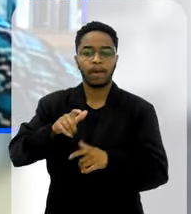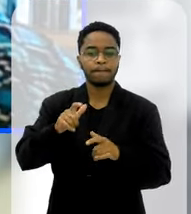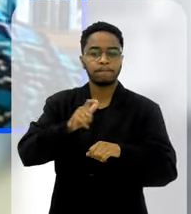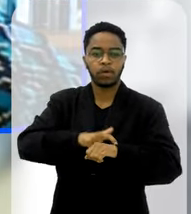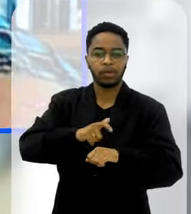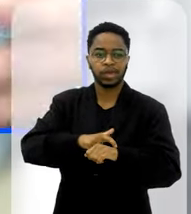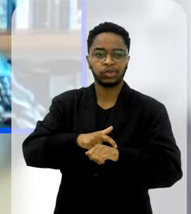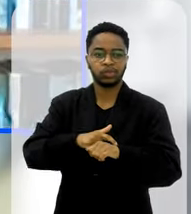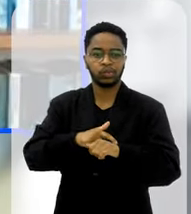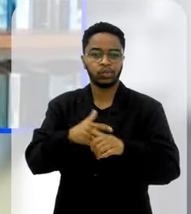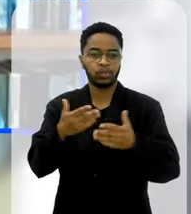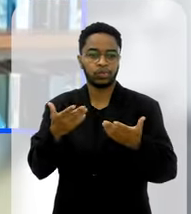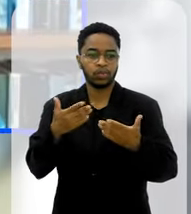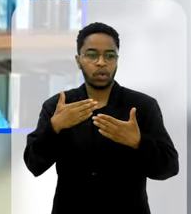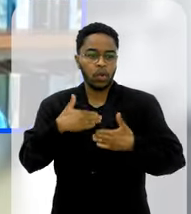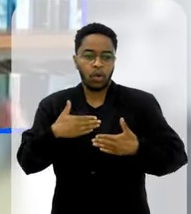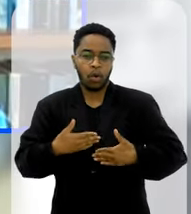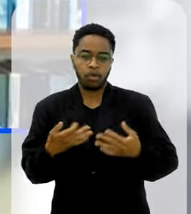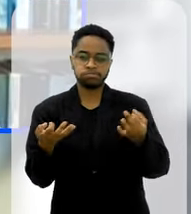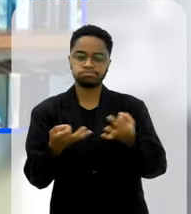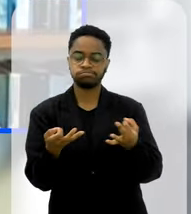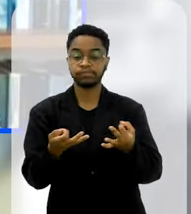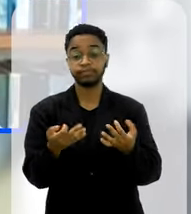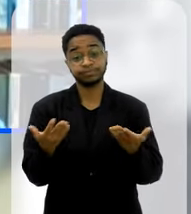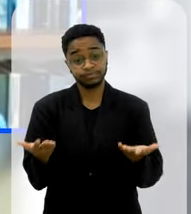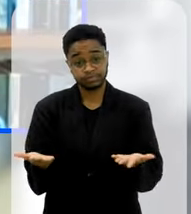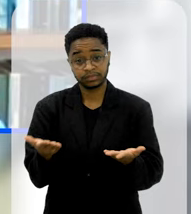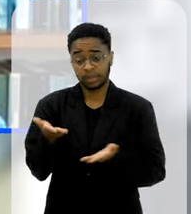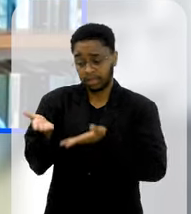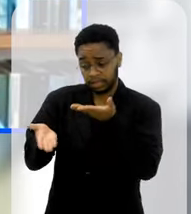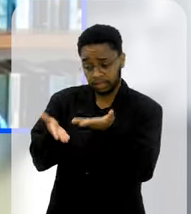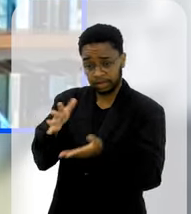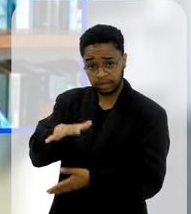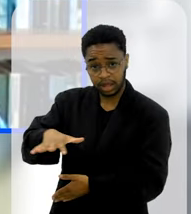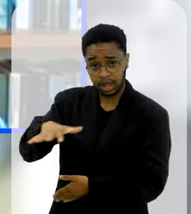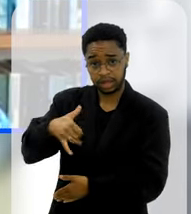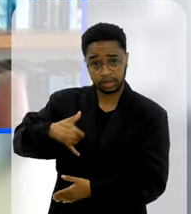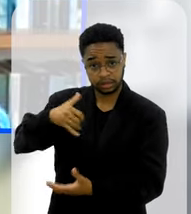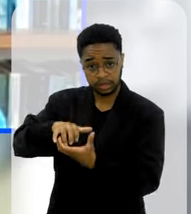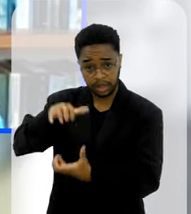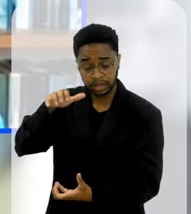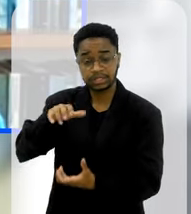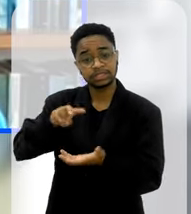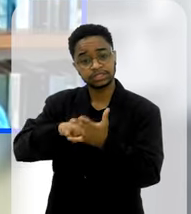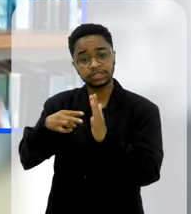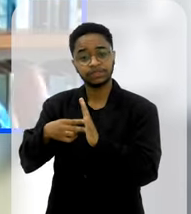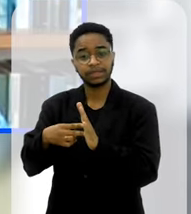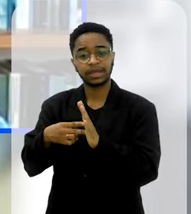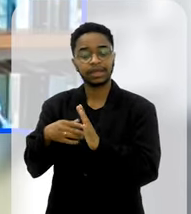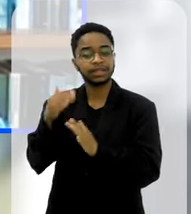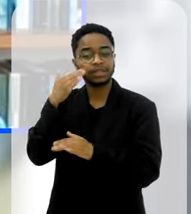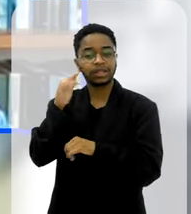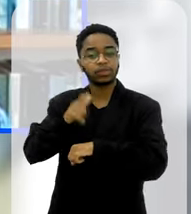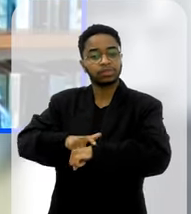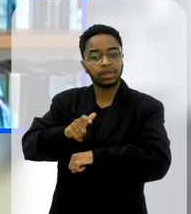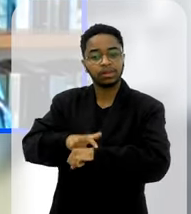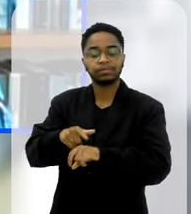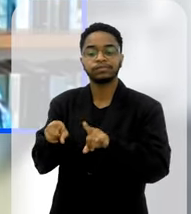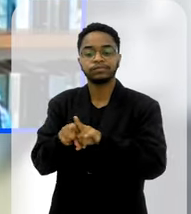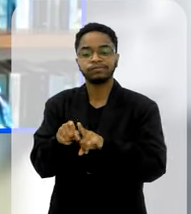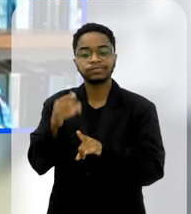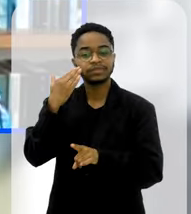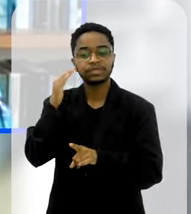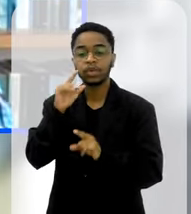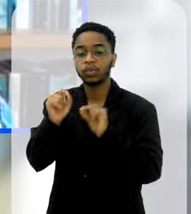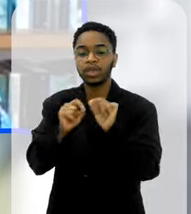momento esteticamente adorável. Então, lidar com a velhice é lidar com o tempo e com a concretude do